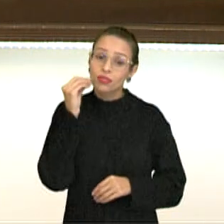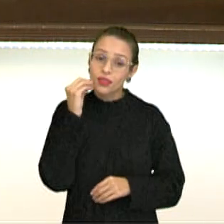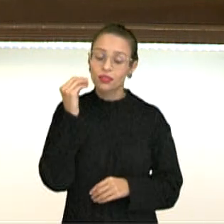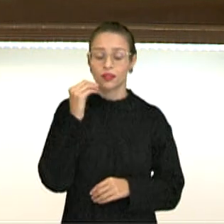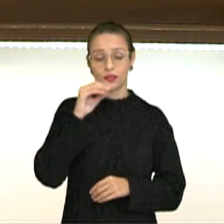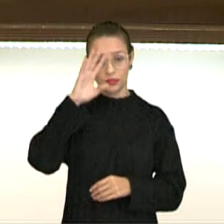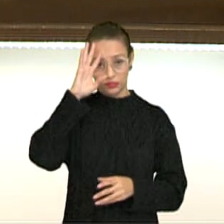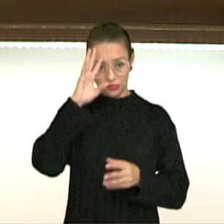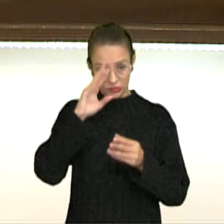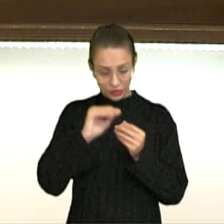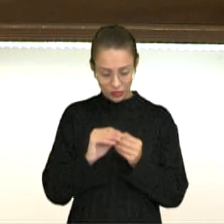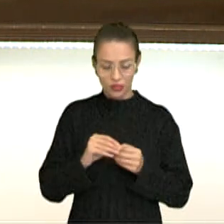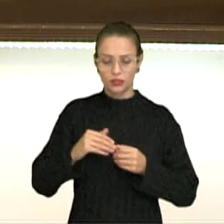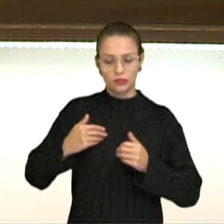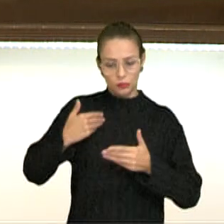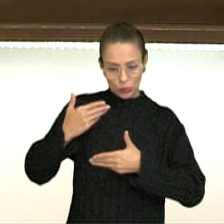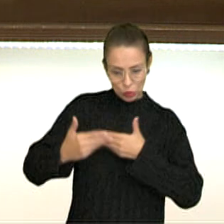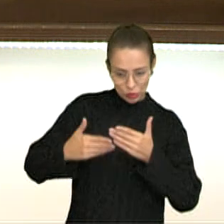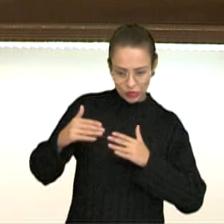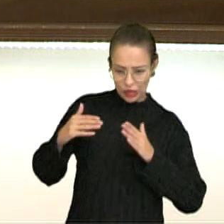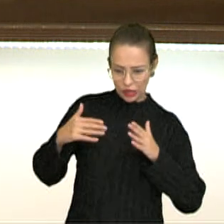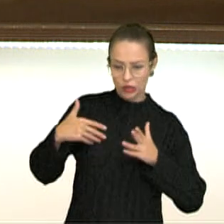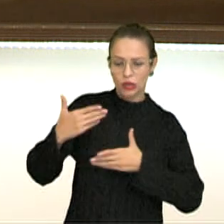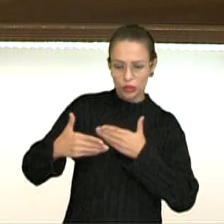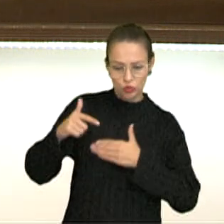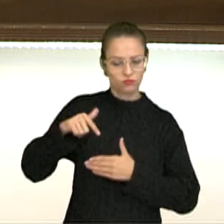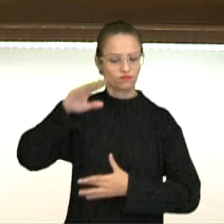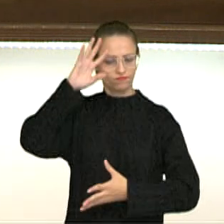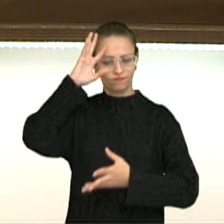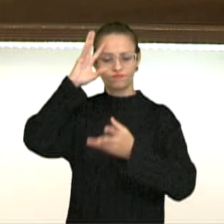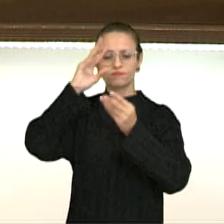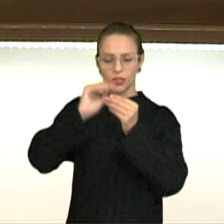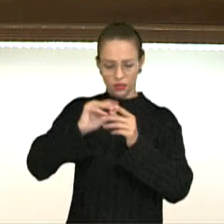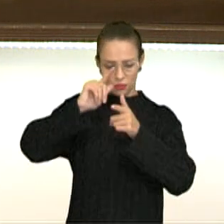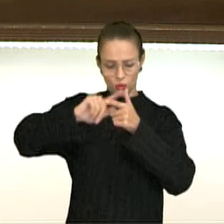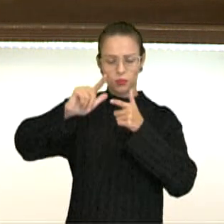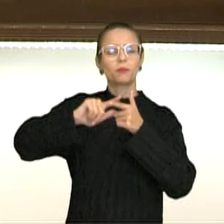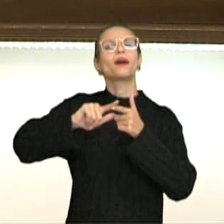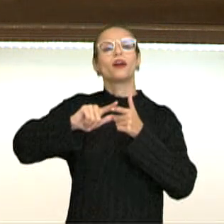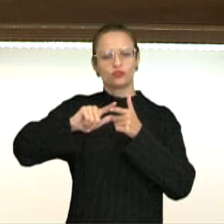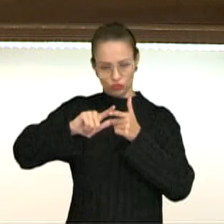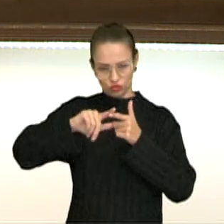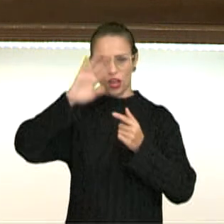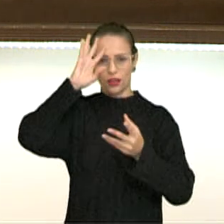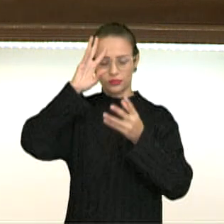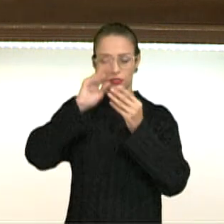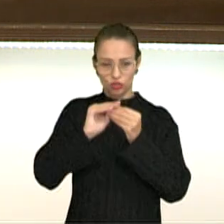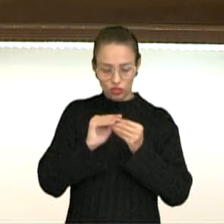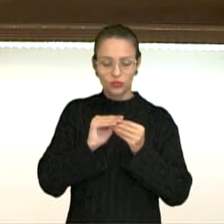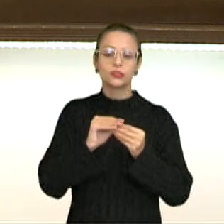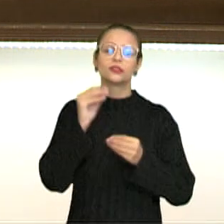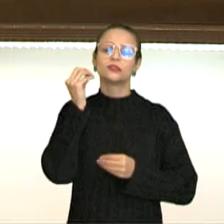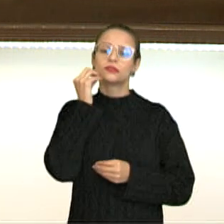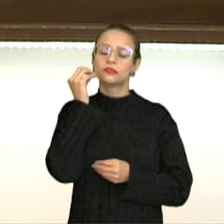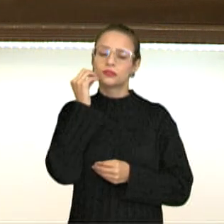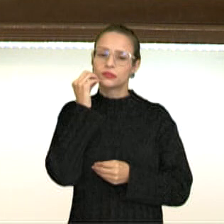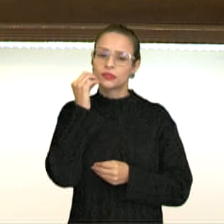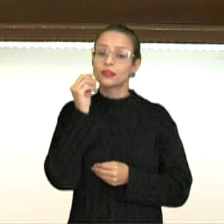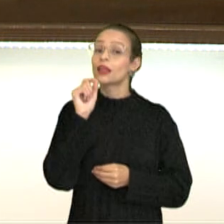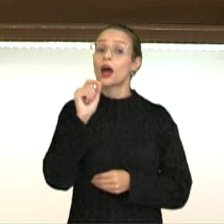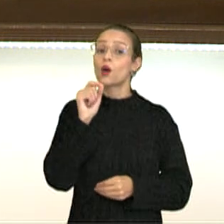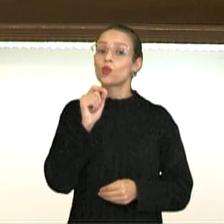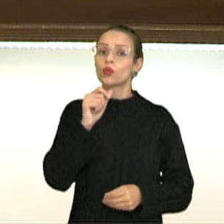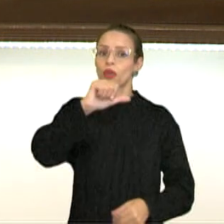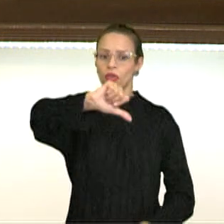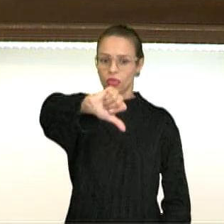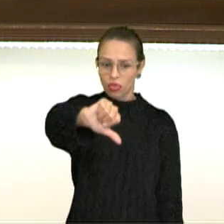entender aquele processo pelo qual ela estava passando, compreender o seu problema, E aí tentar ter uma posição de